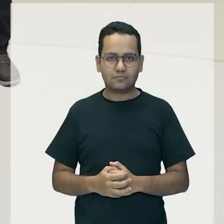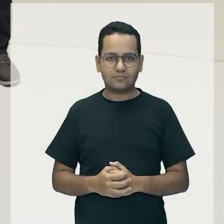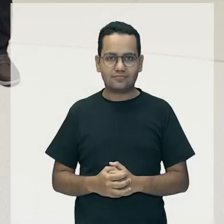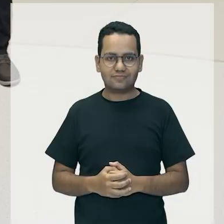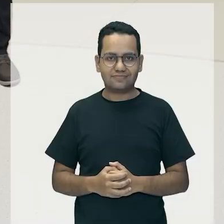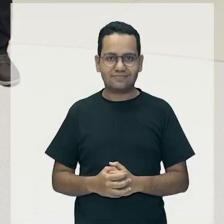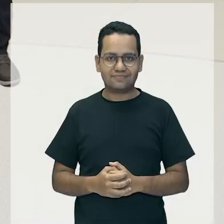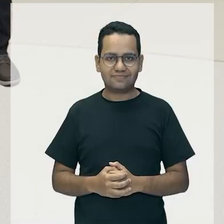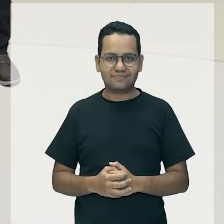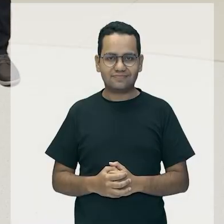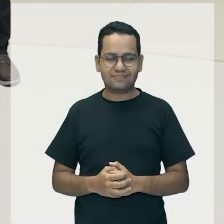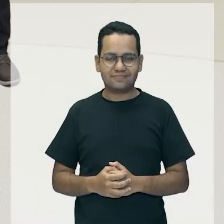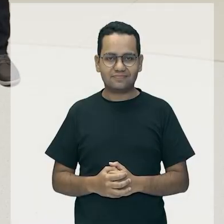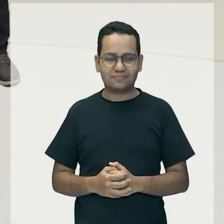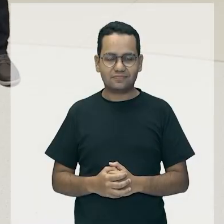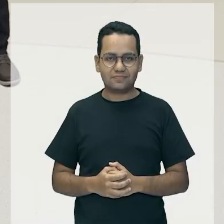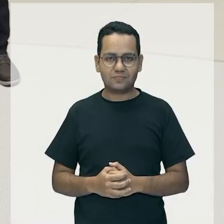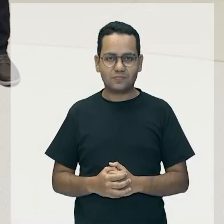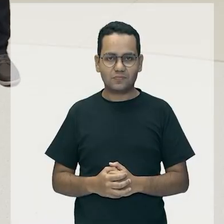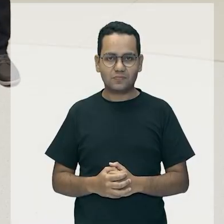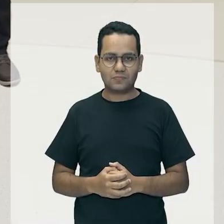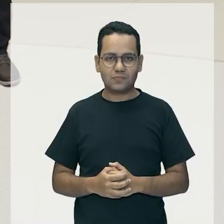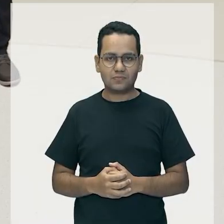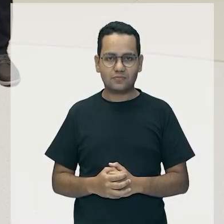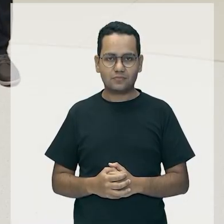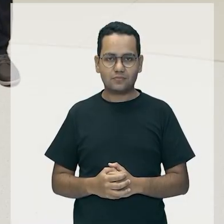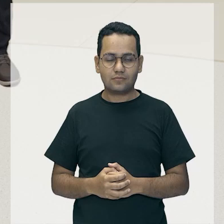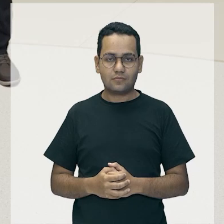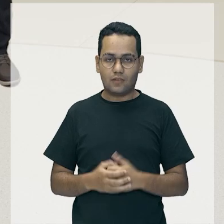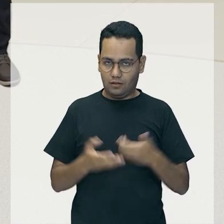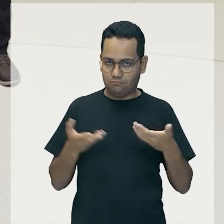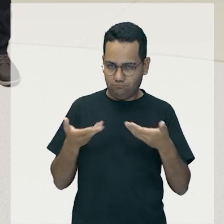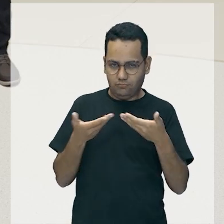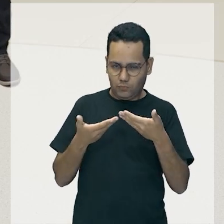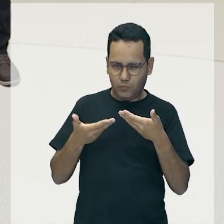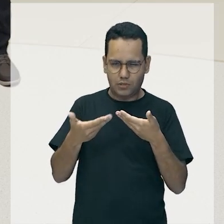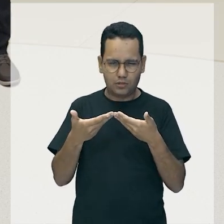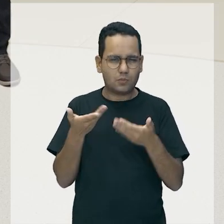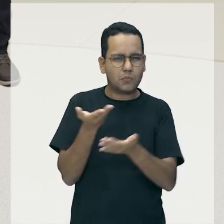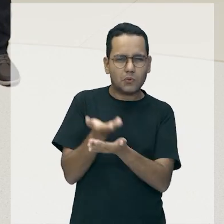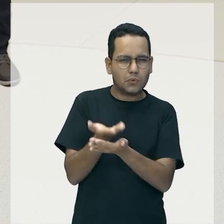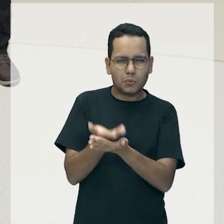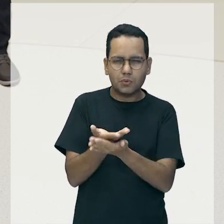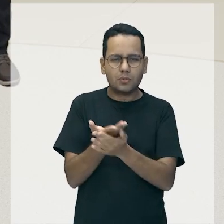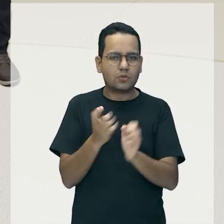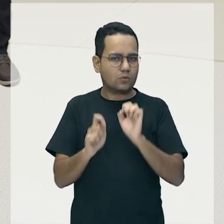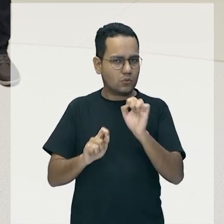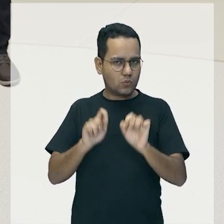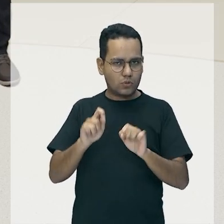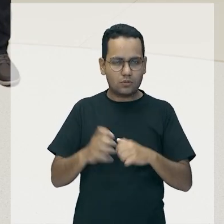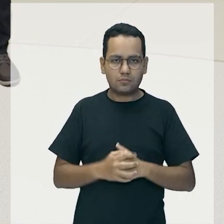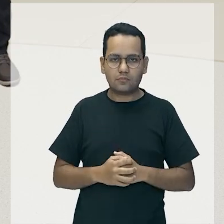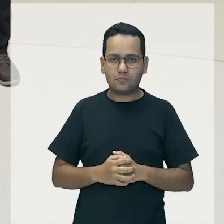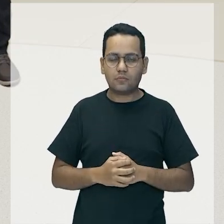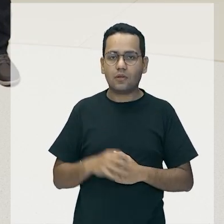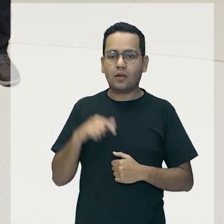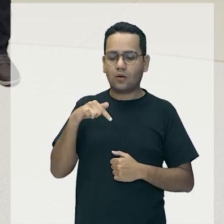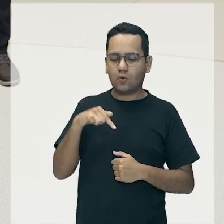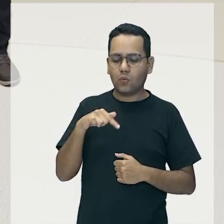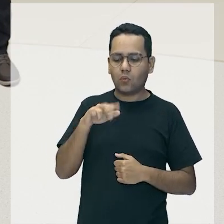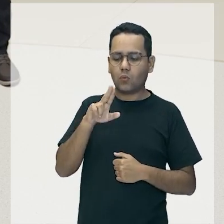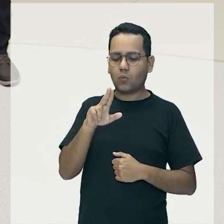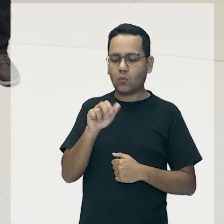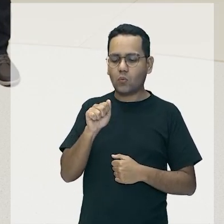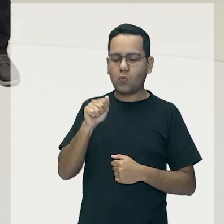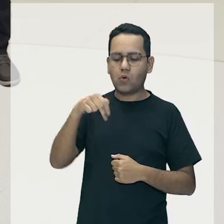Então, pessoal, vamos começar a nossa aula falando aqui, primeiramente, da quantização, pessoal.